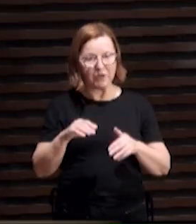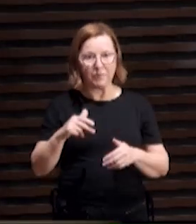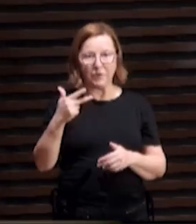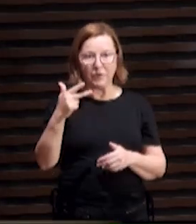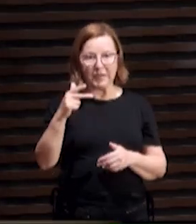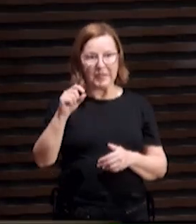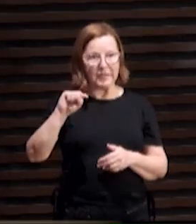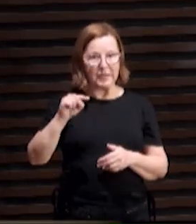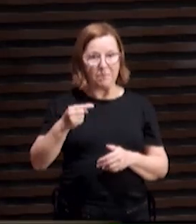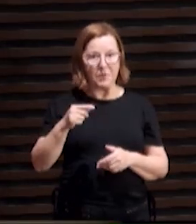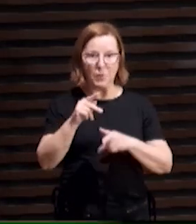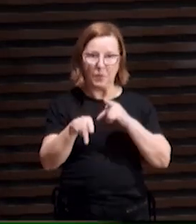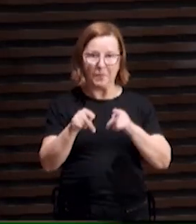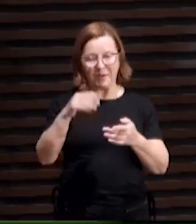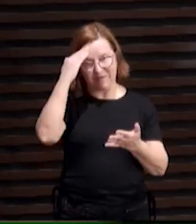pessoas.